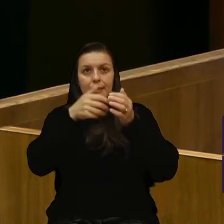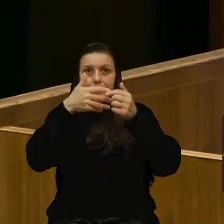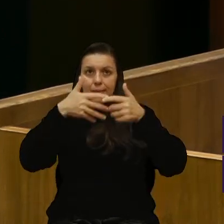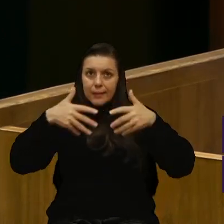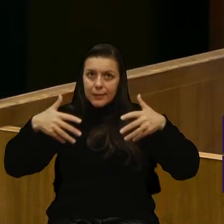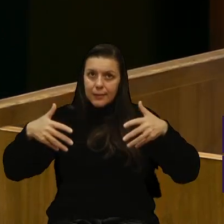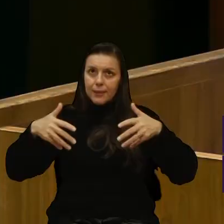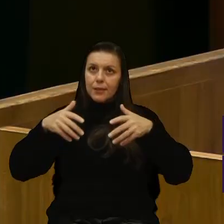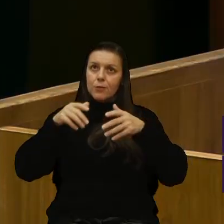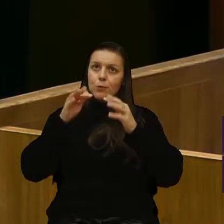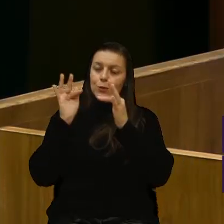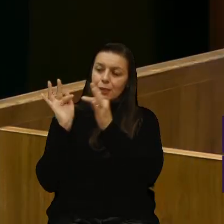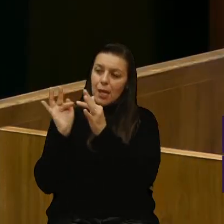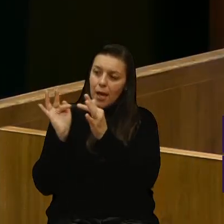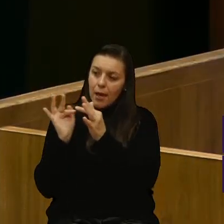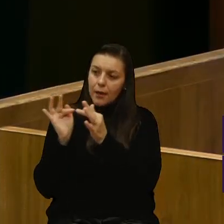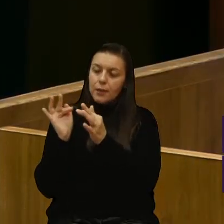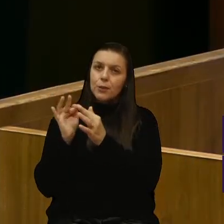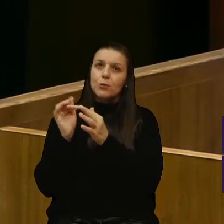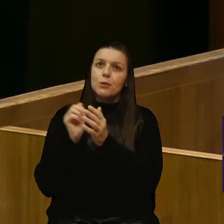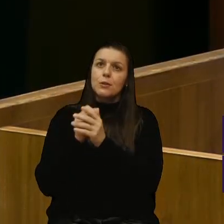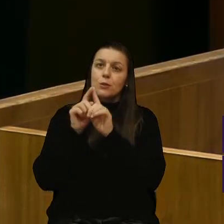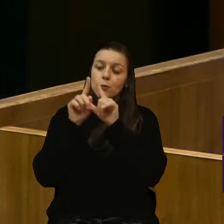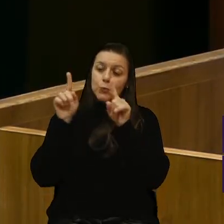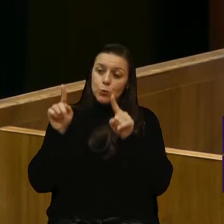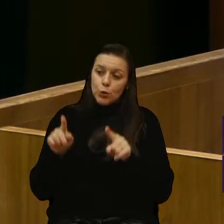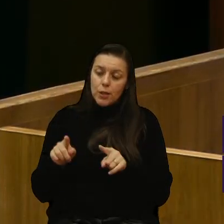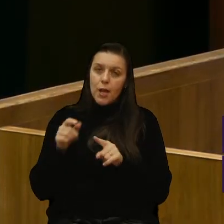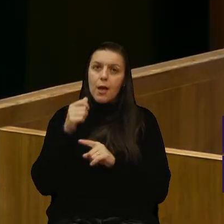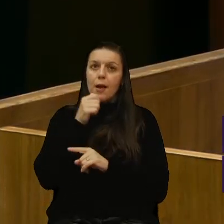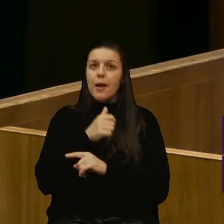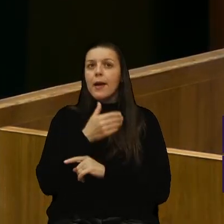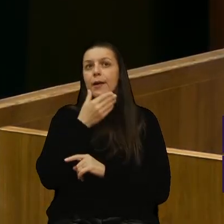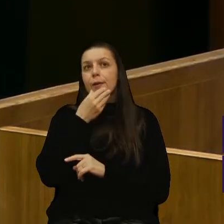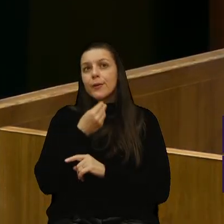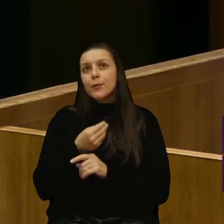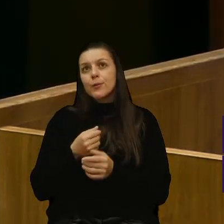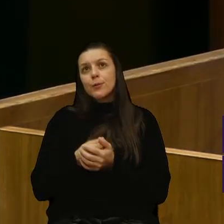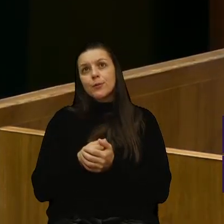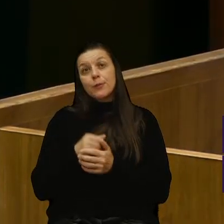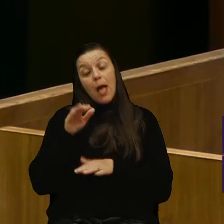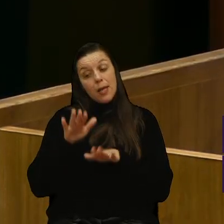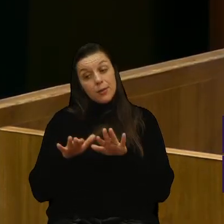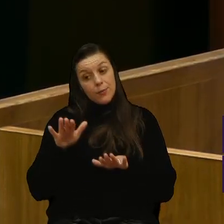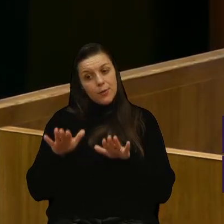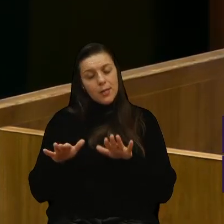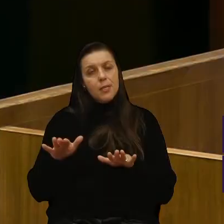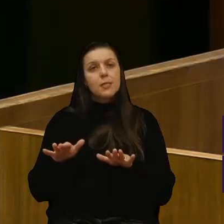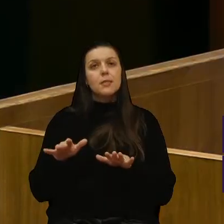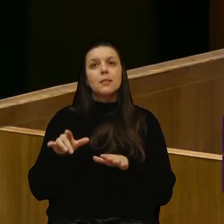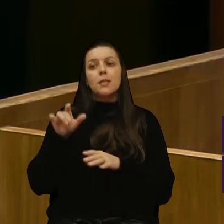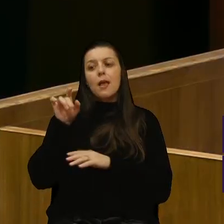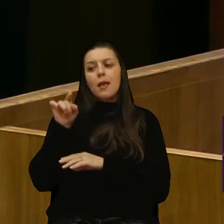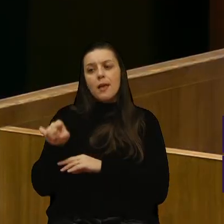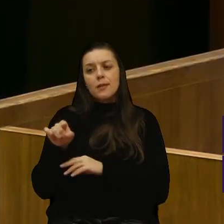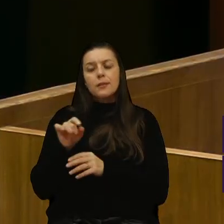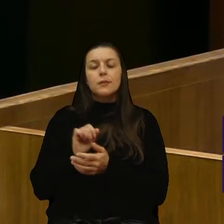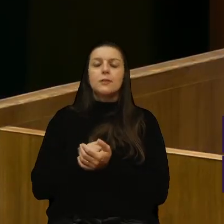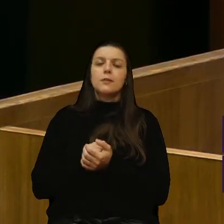técnicas, dos técnicos, das funcionárias, dos funcionários, muitas vezes estes